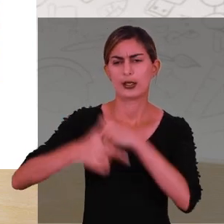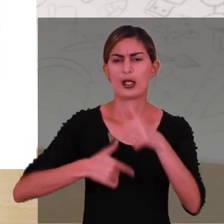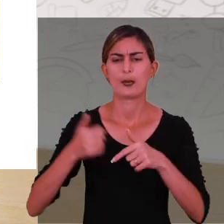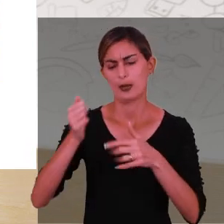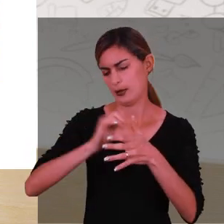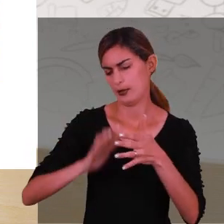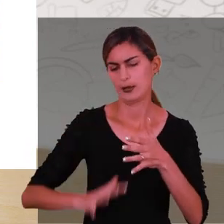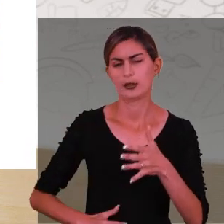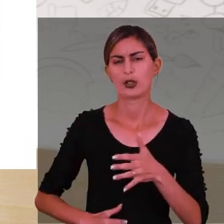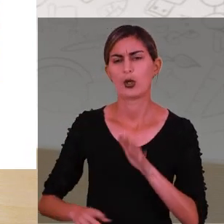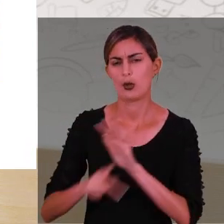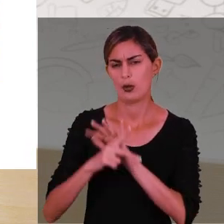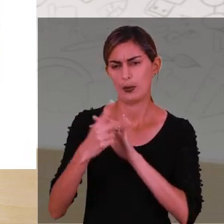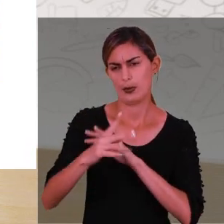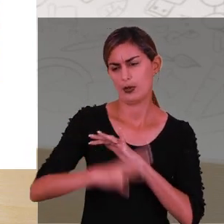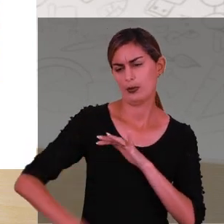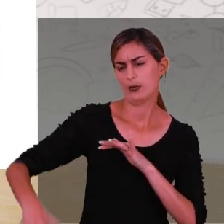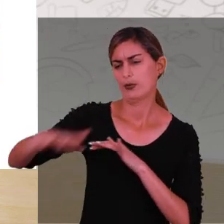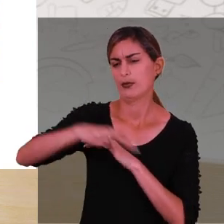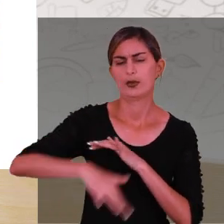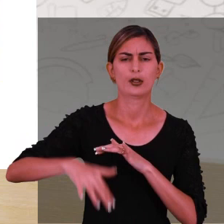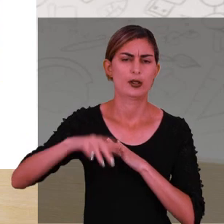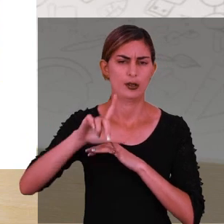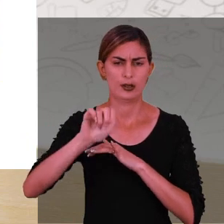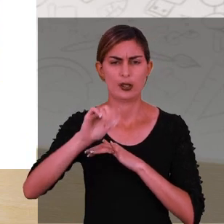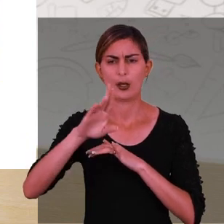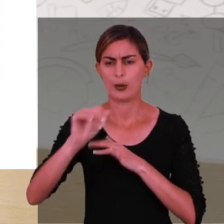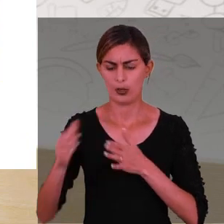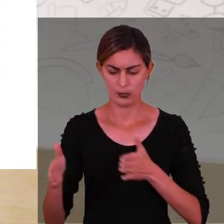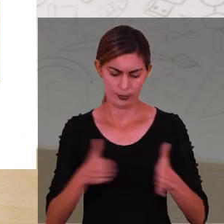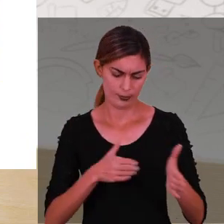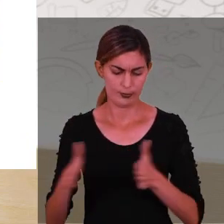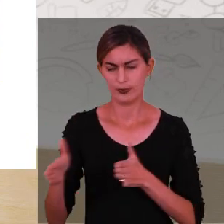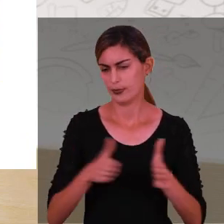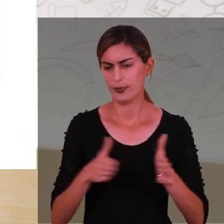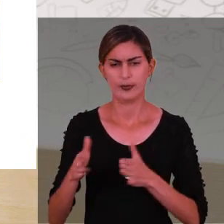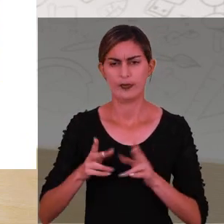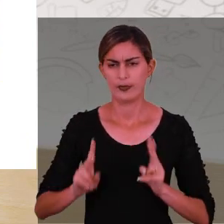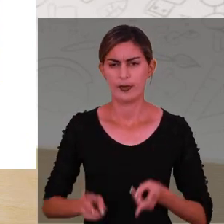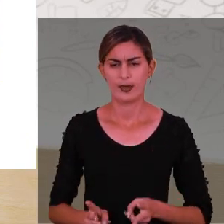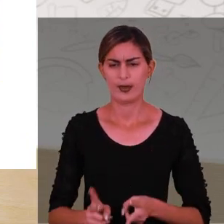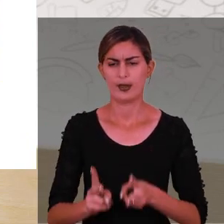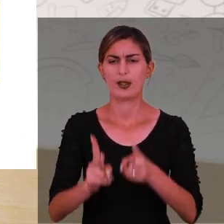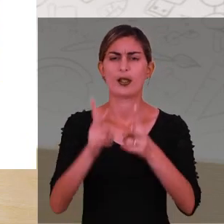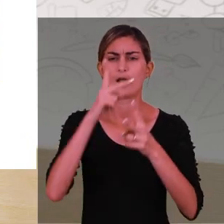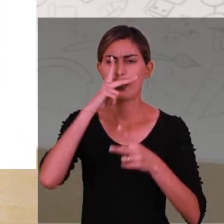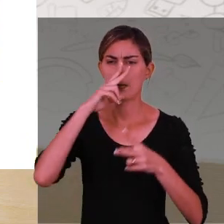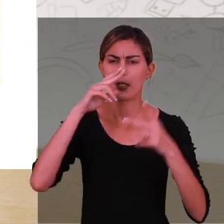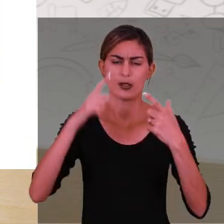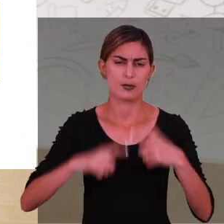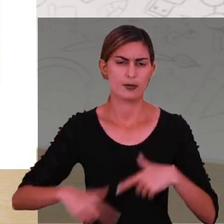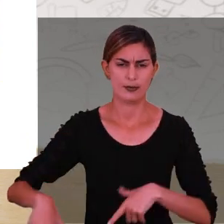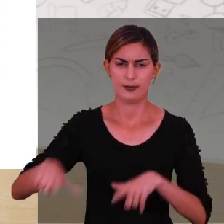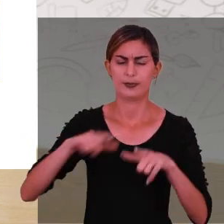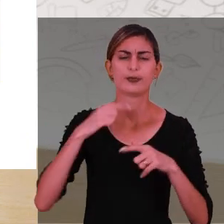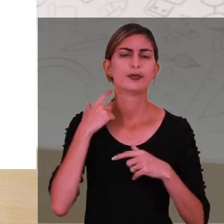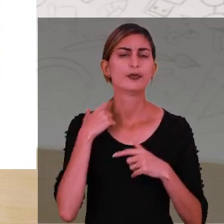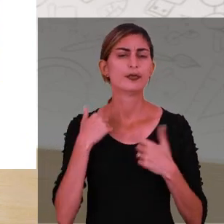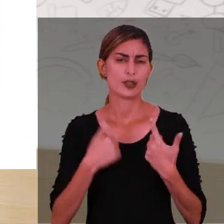sua atividade no próprio ambiente laboral, com os intervalos permanecendo no mesmo